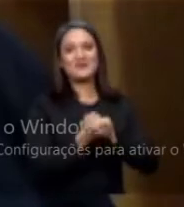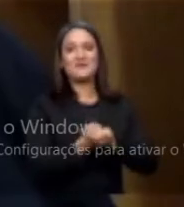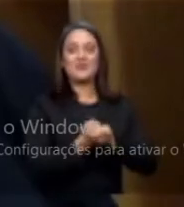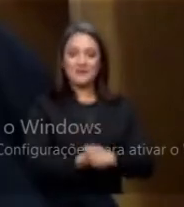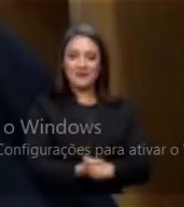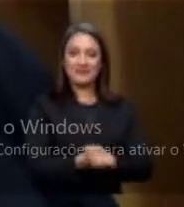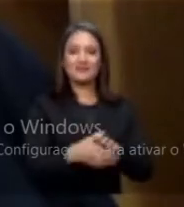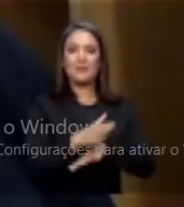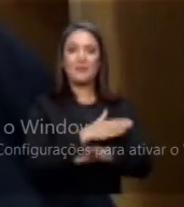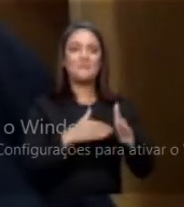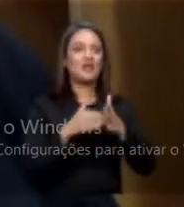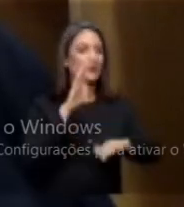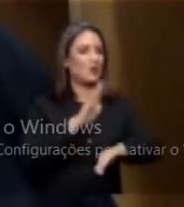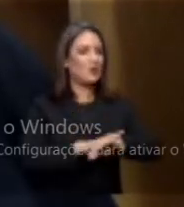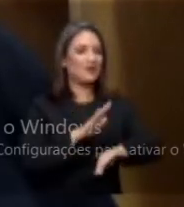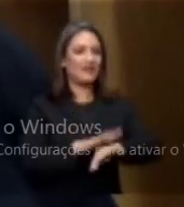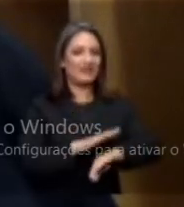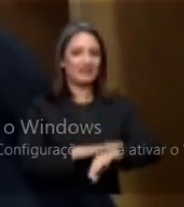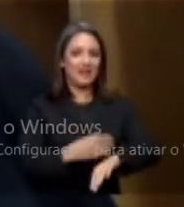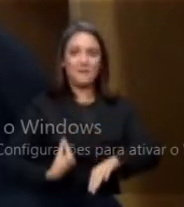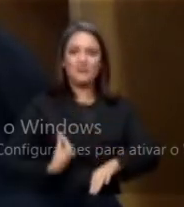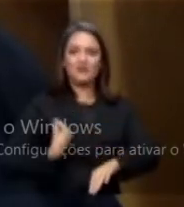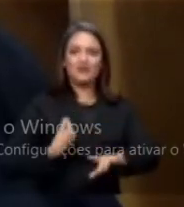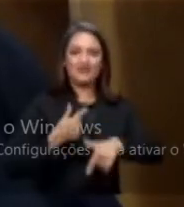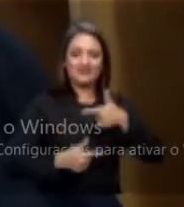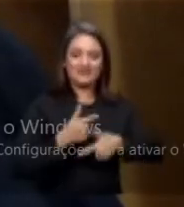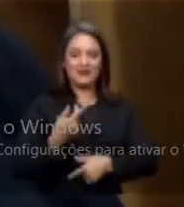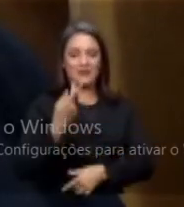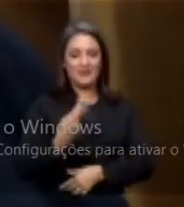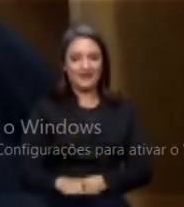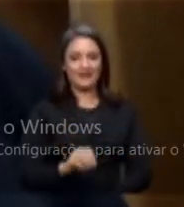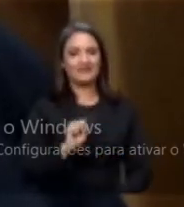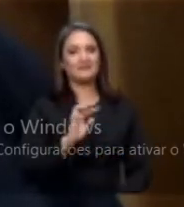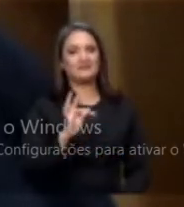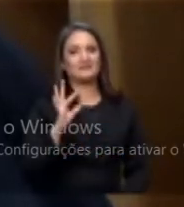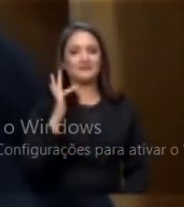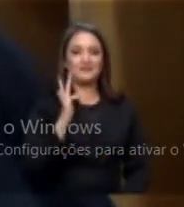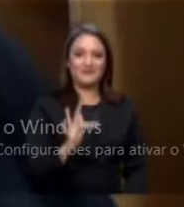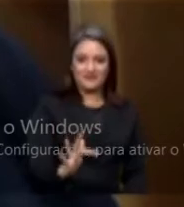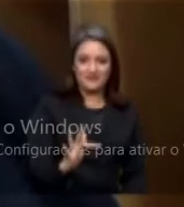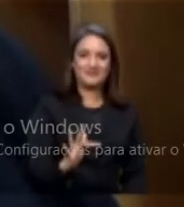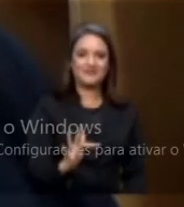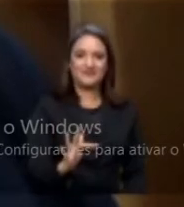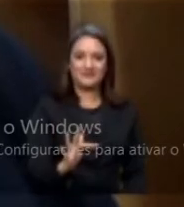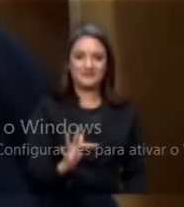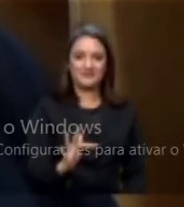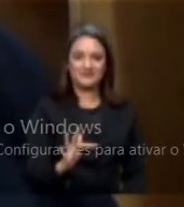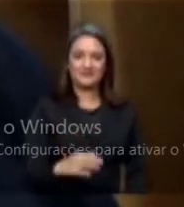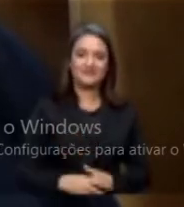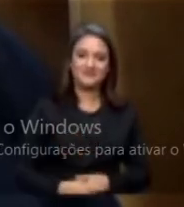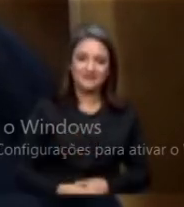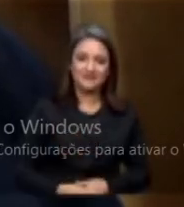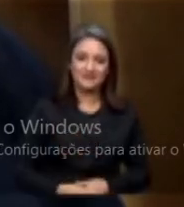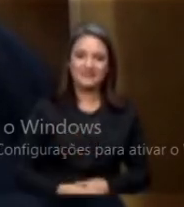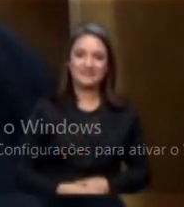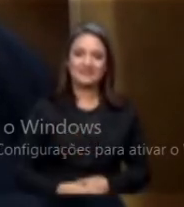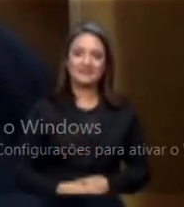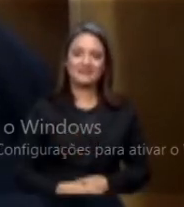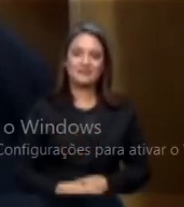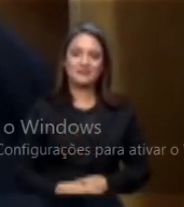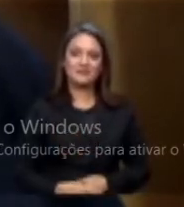valha para todo o tempo de convivência de Vossa Excelência com a Procuradoria-Geral da República, que sempre haverá um procurador aqui para lhe